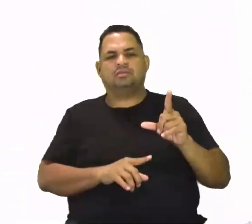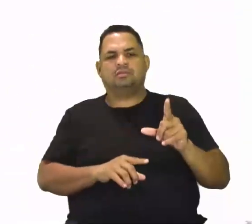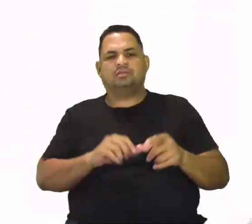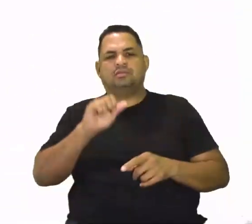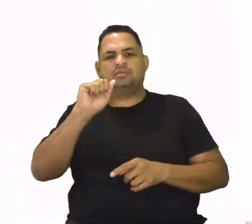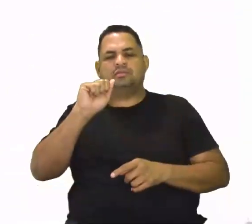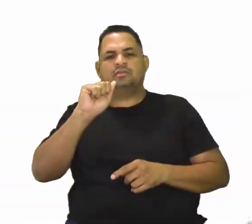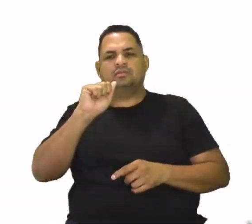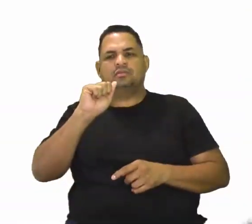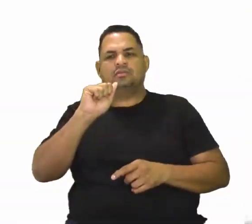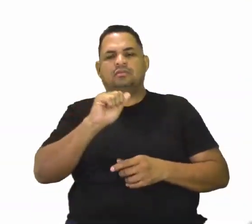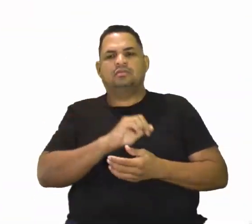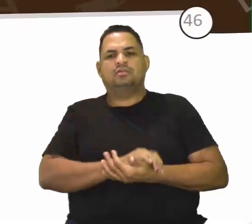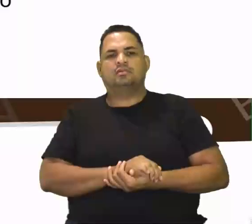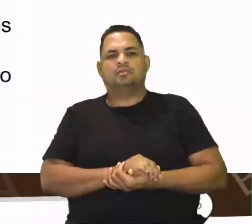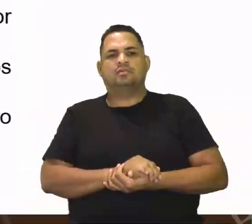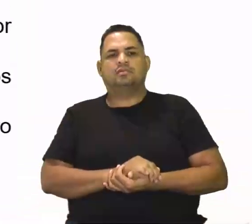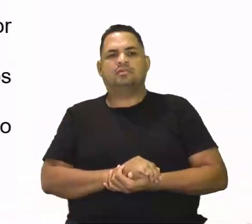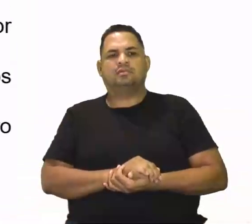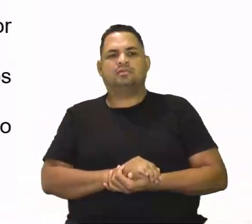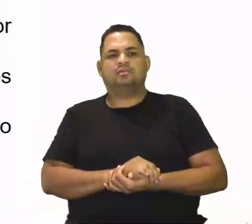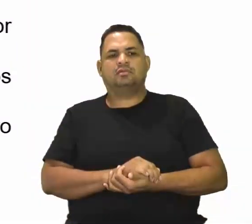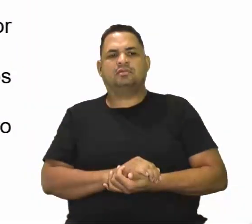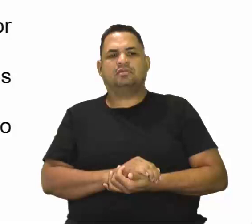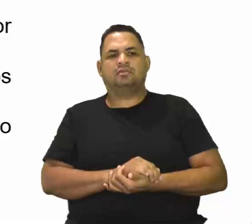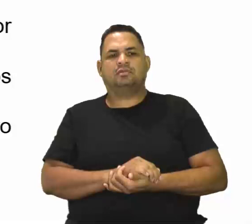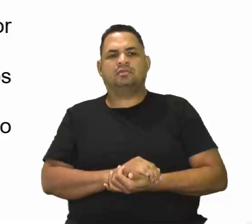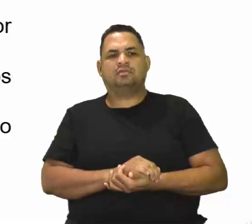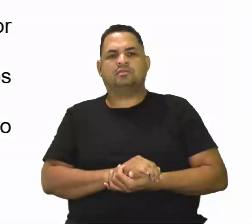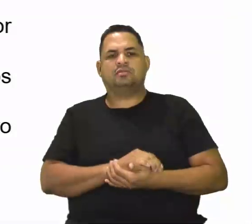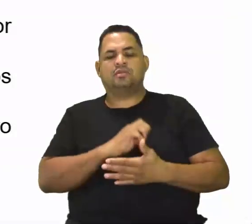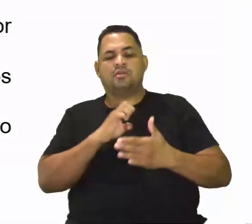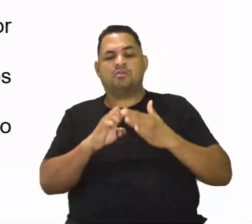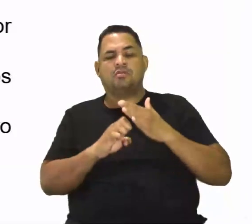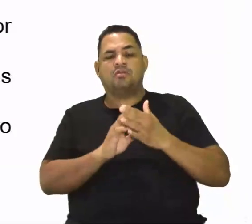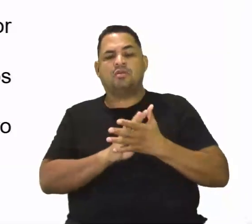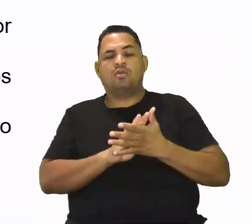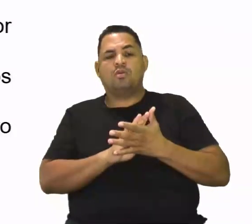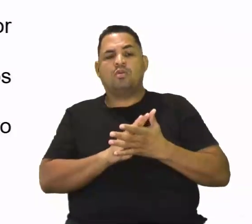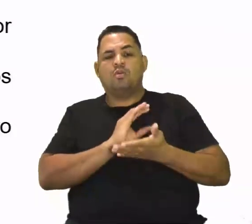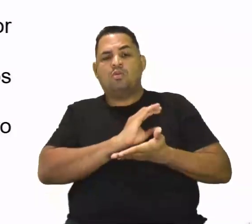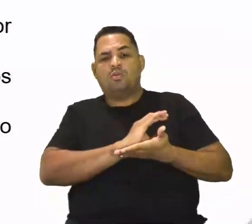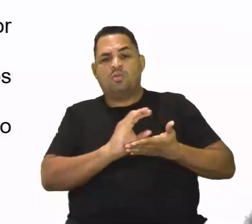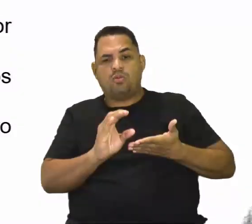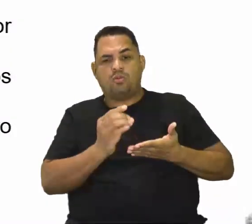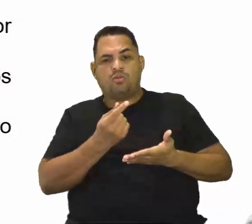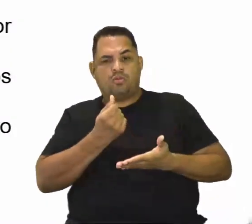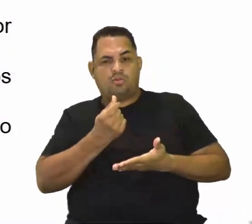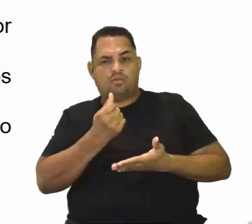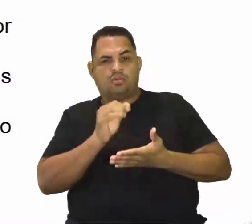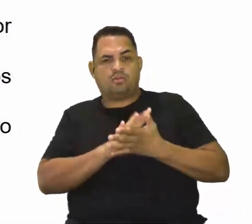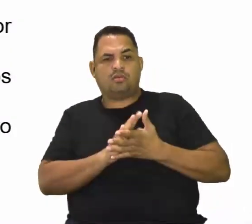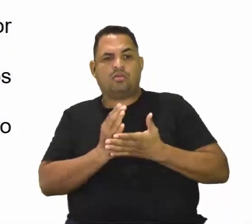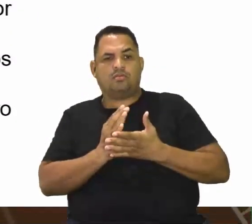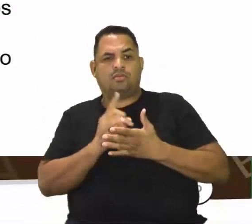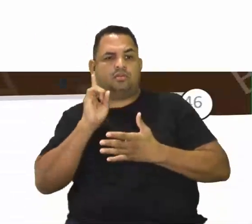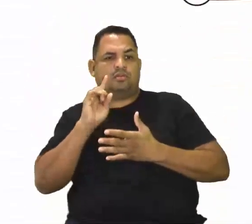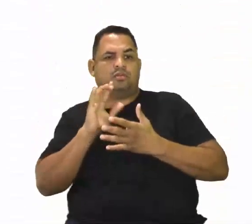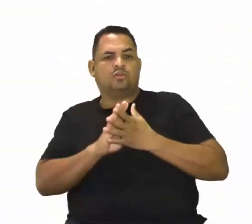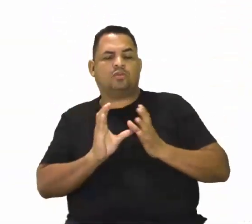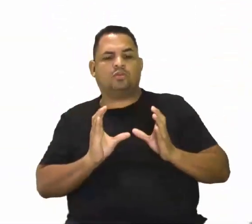A. A letra A. O que fala? Aos grandes investimentos de capitais norte-americanos em grupos